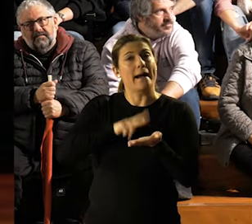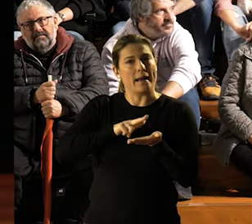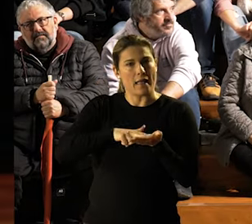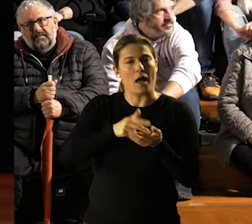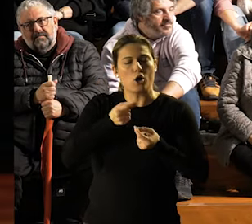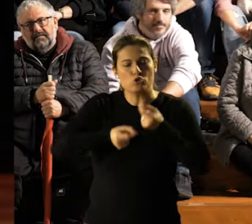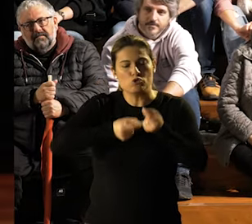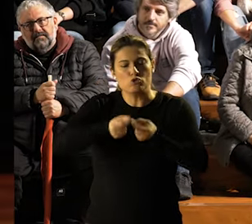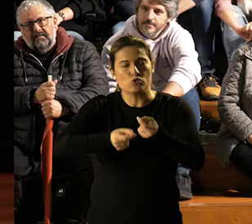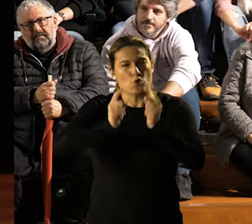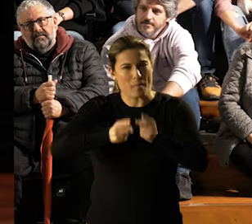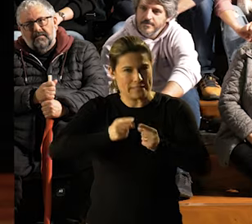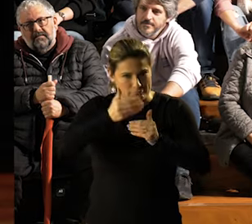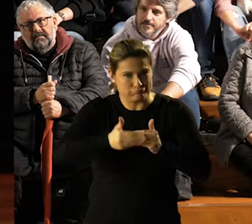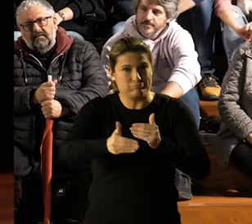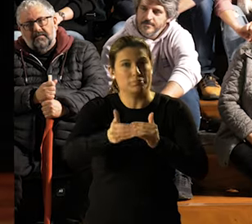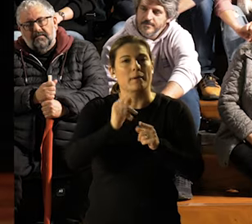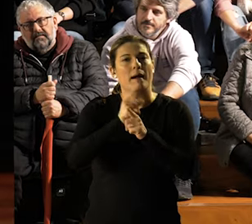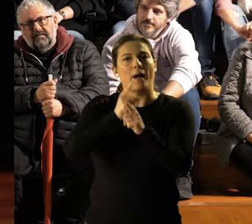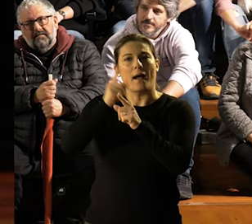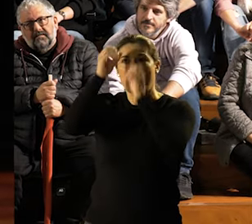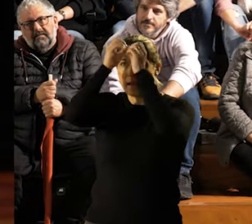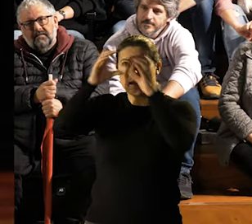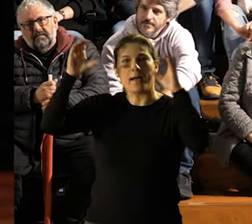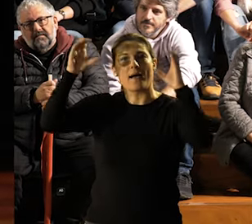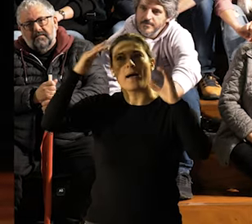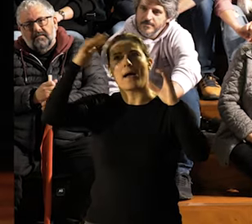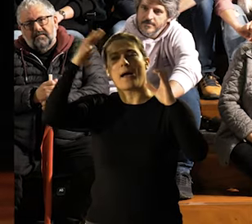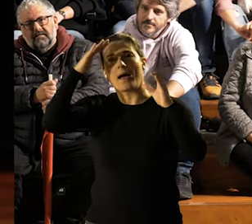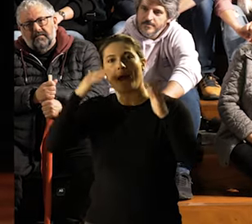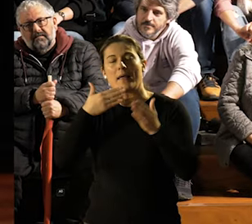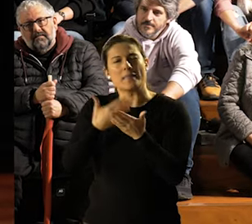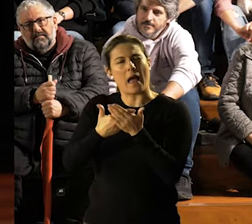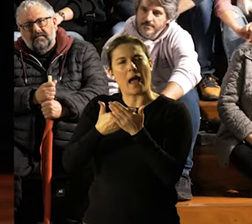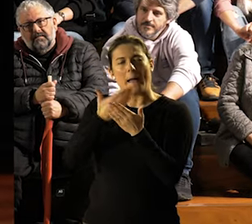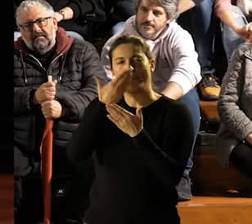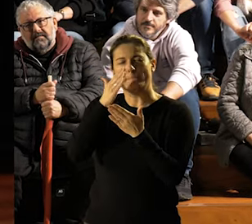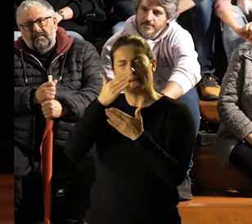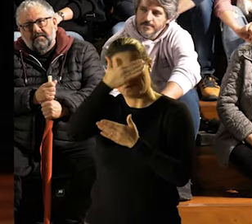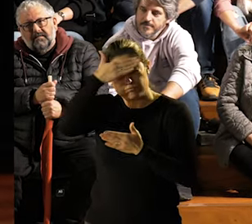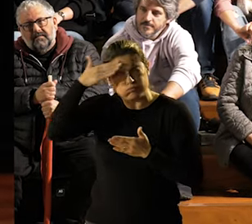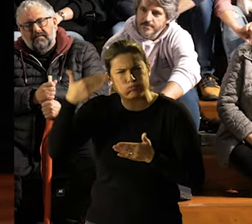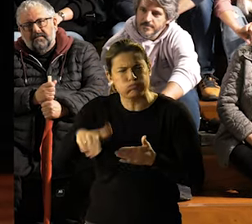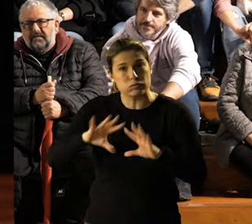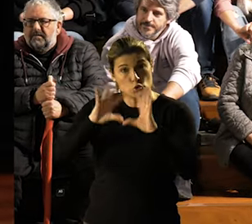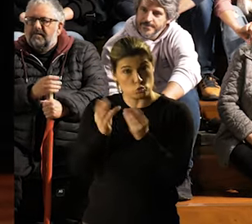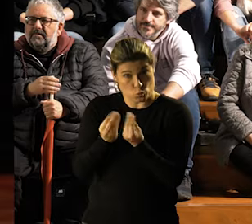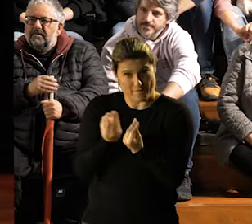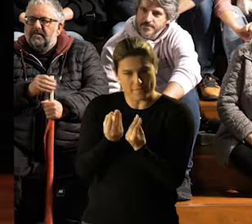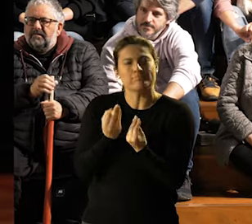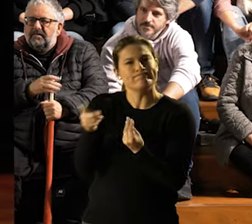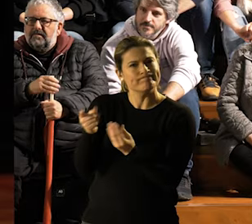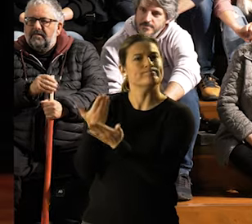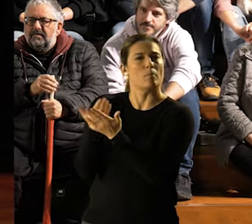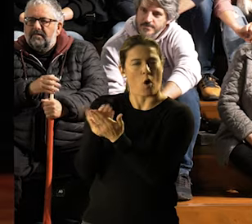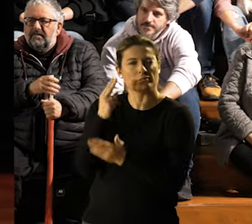ia materializando já A Utopia do poema quando tudo parecia ser difícil mostrava que